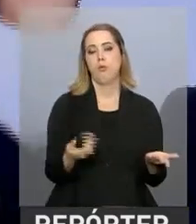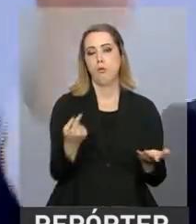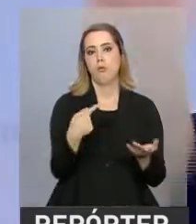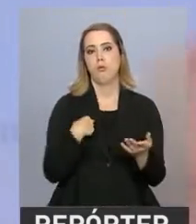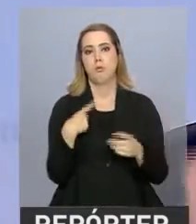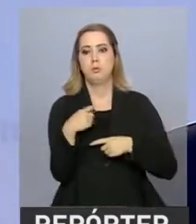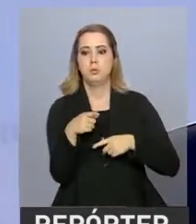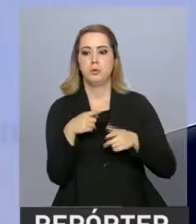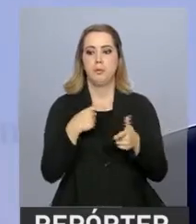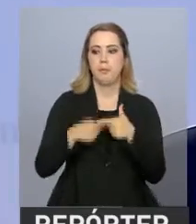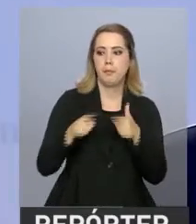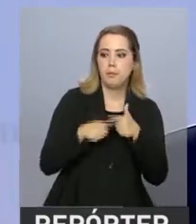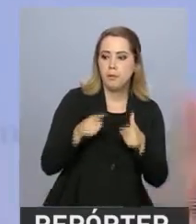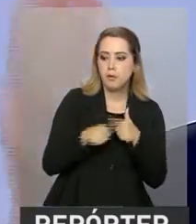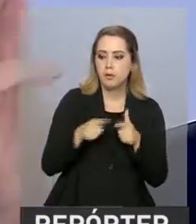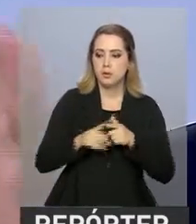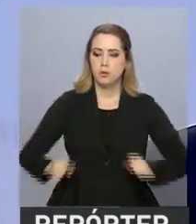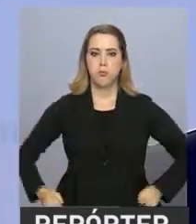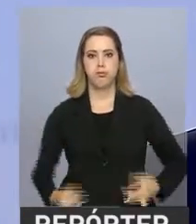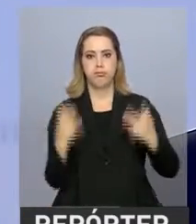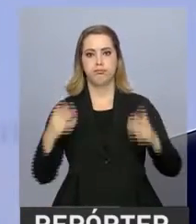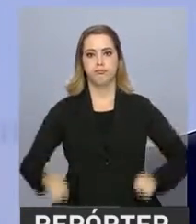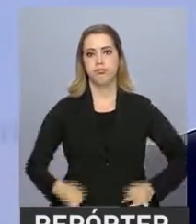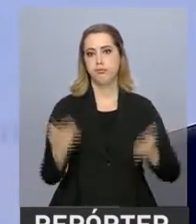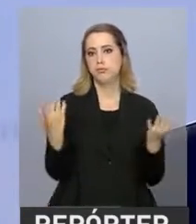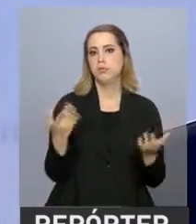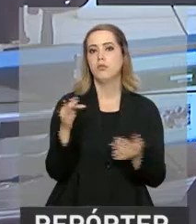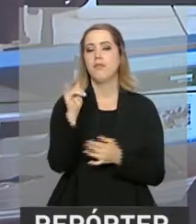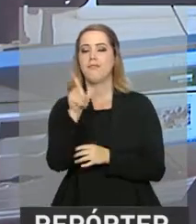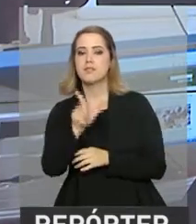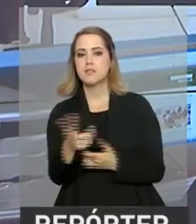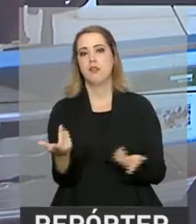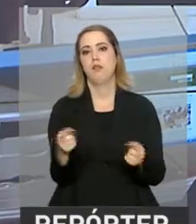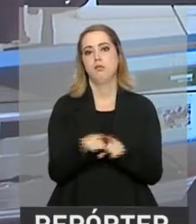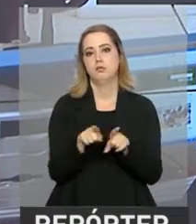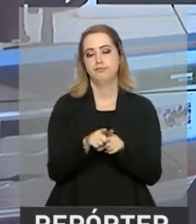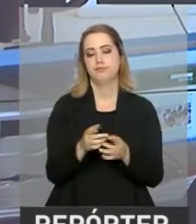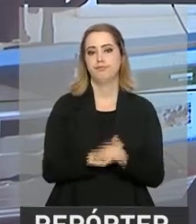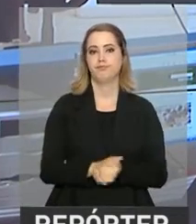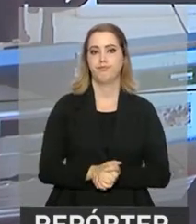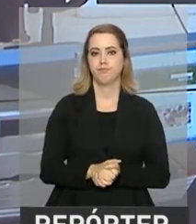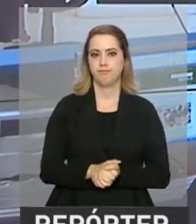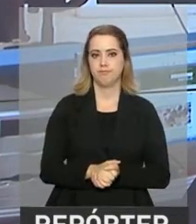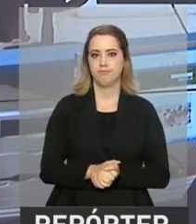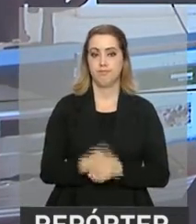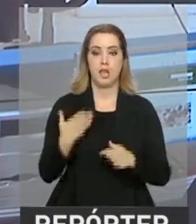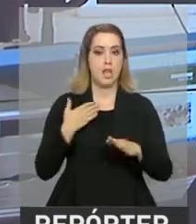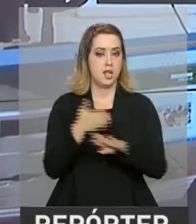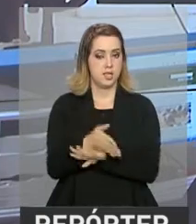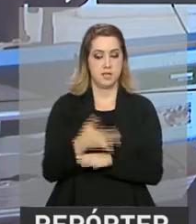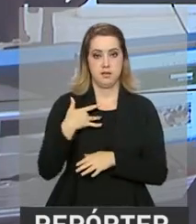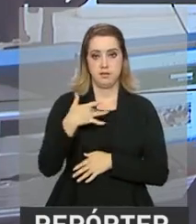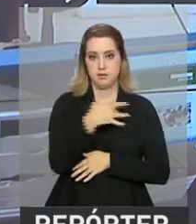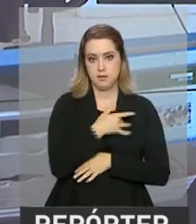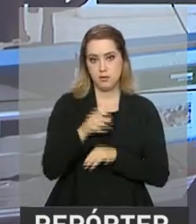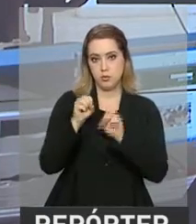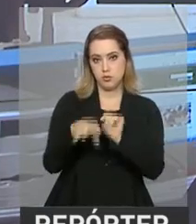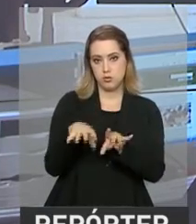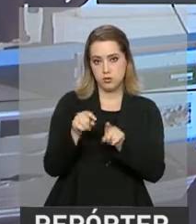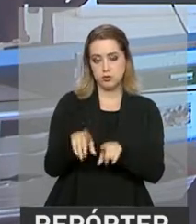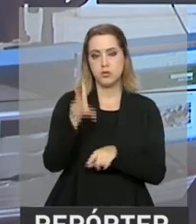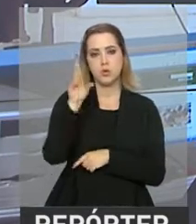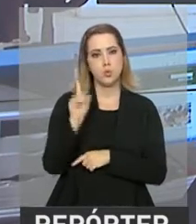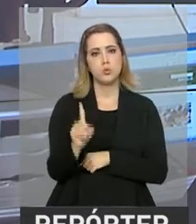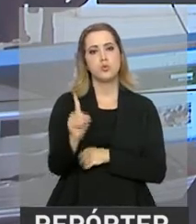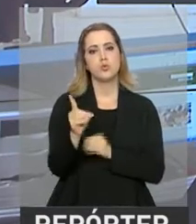de descontrole de gastos públicos e de crise fiscal no futuro. Acesso à saúde e à educação é um direito que o